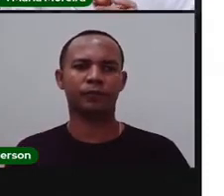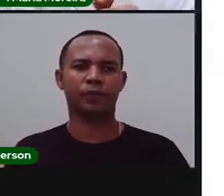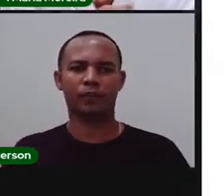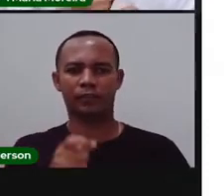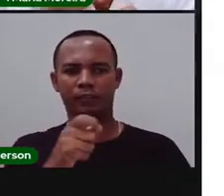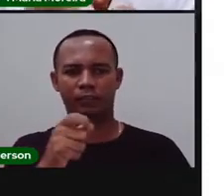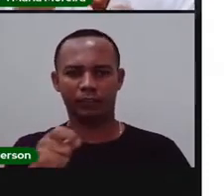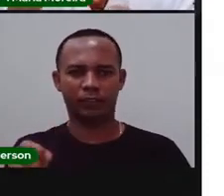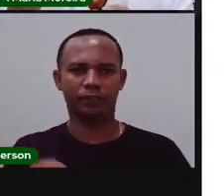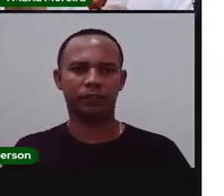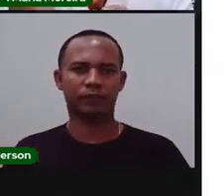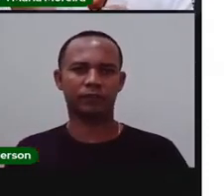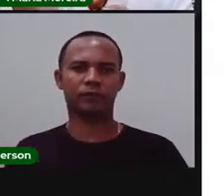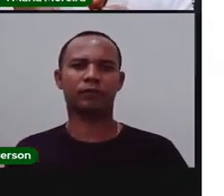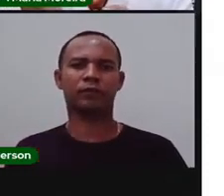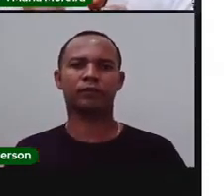aqui.